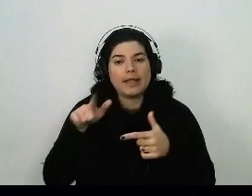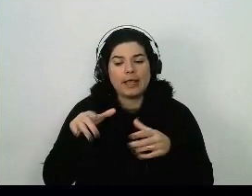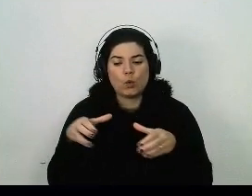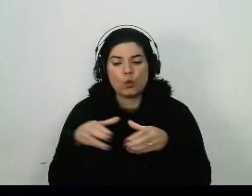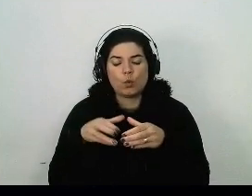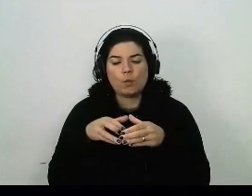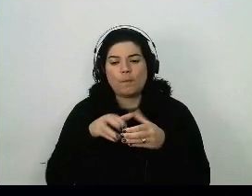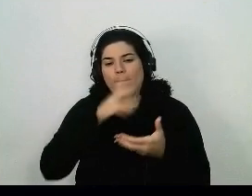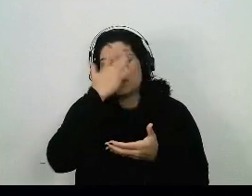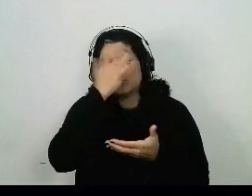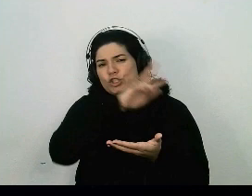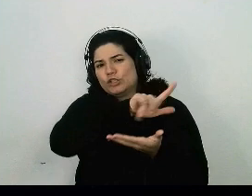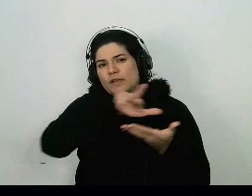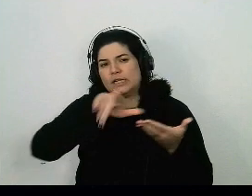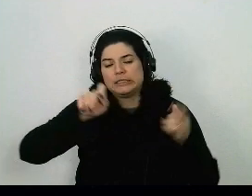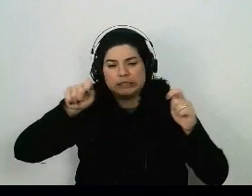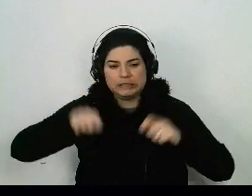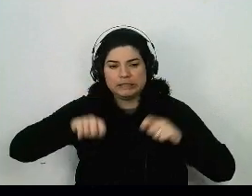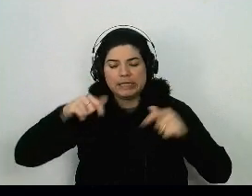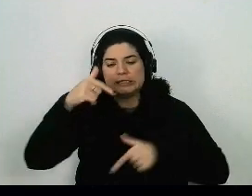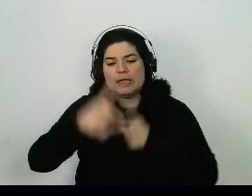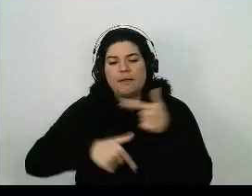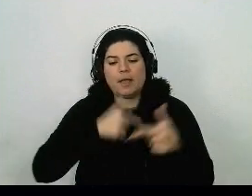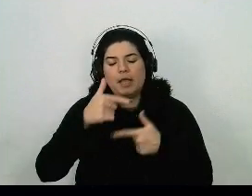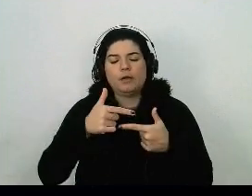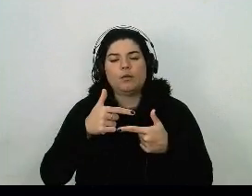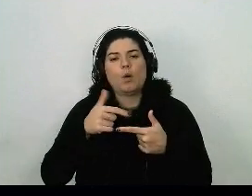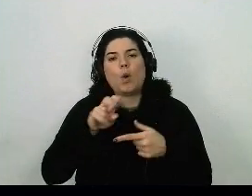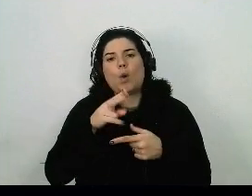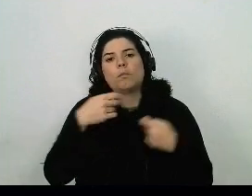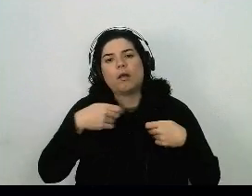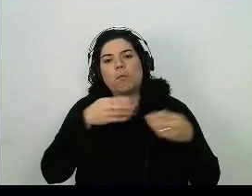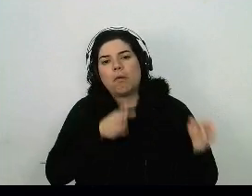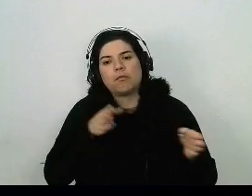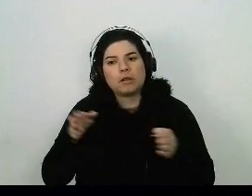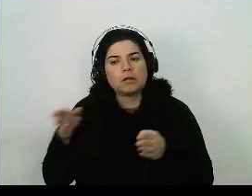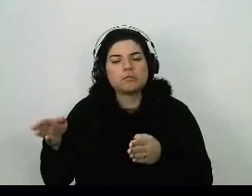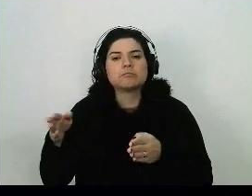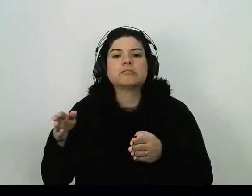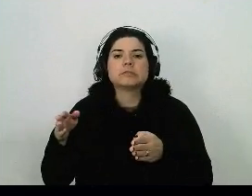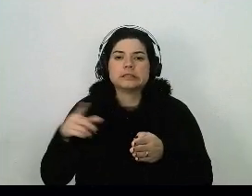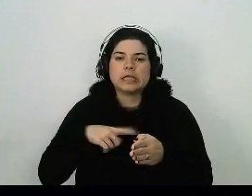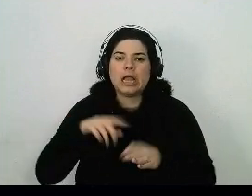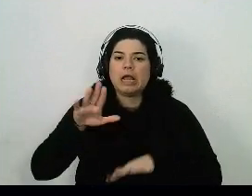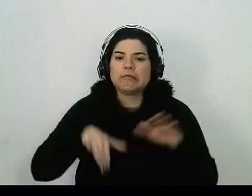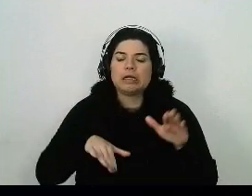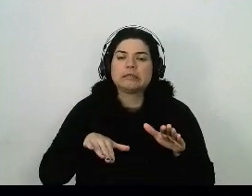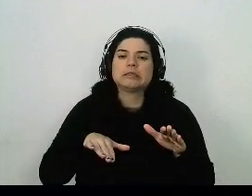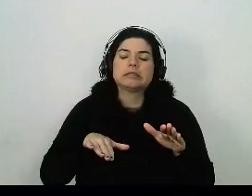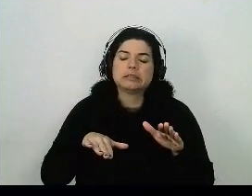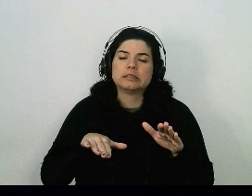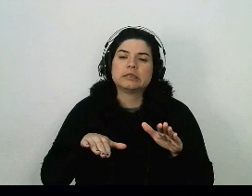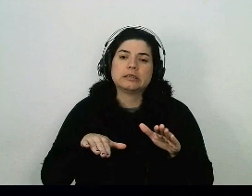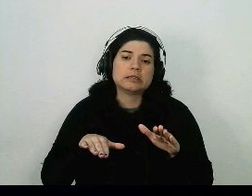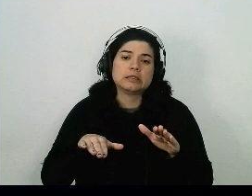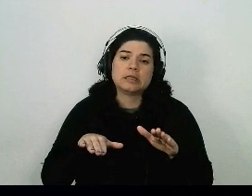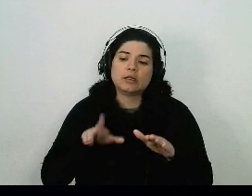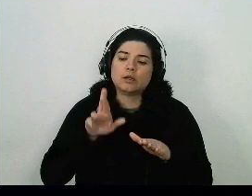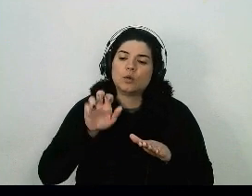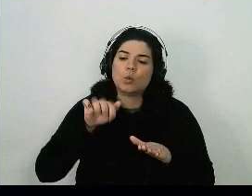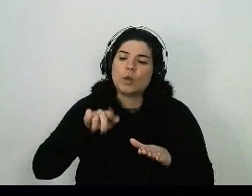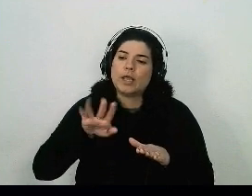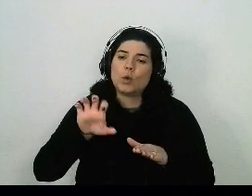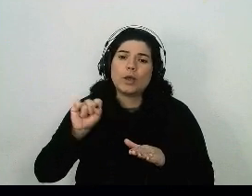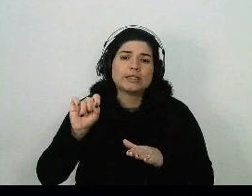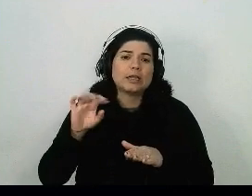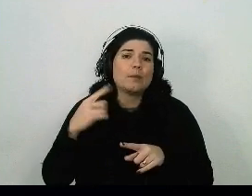integrar o trabalho ou só tem que passar por um monte de processo e meu público é duas semanas aberto lá porque ninguém tem tempo de parar para